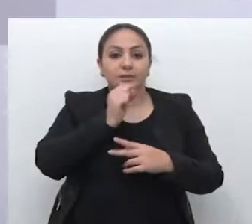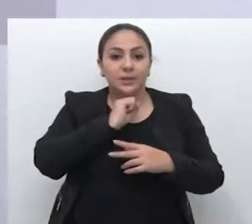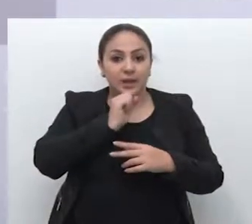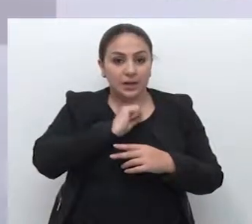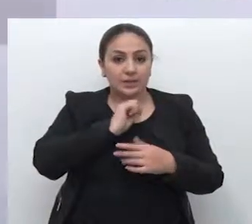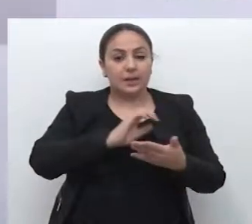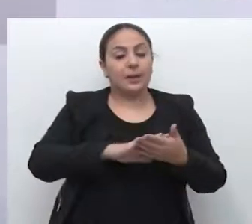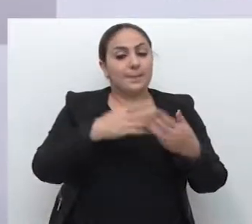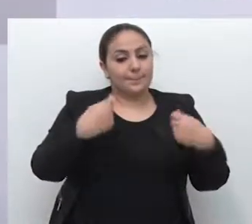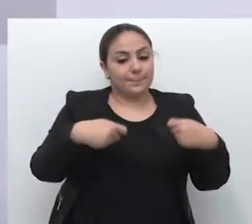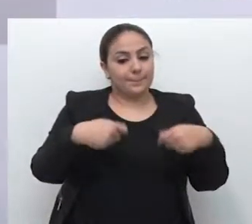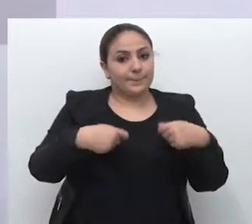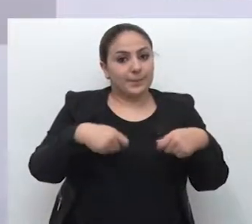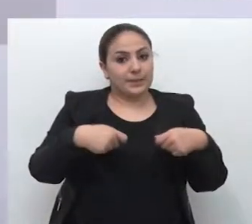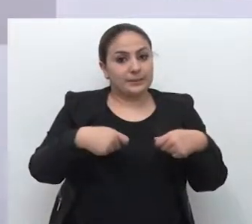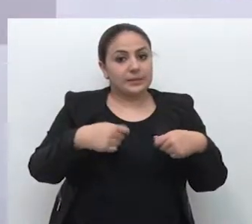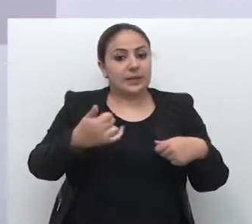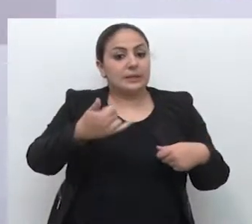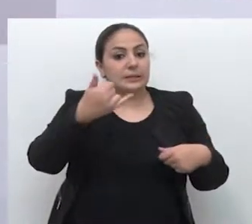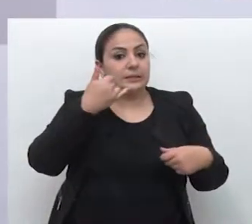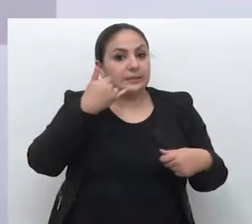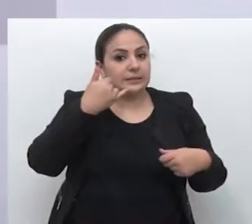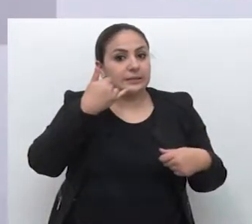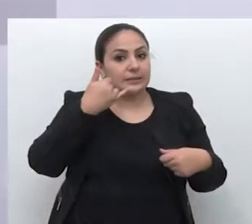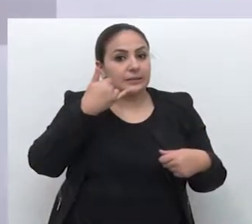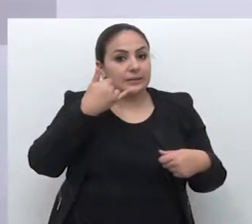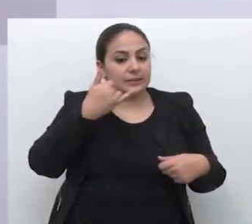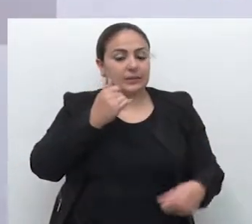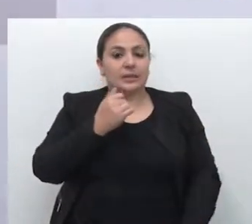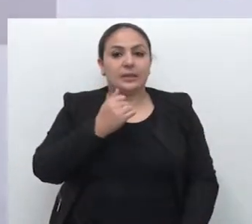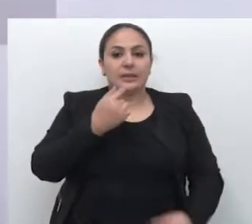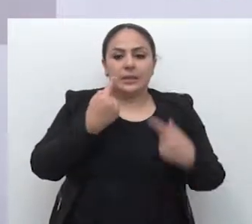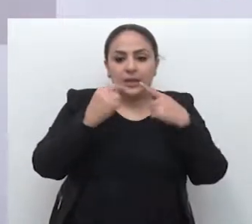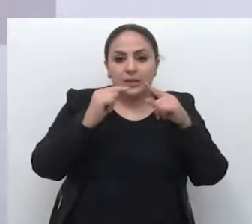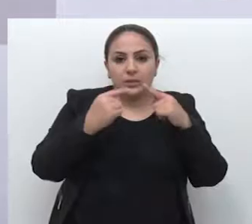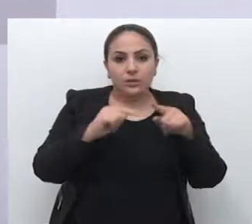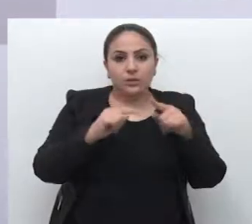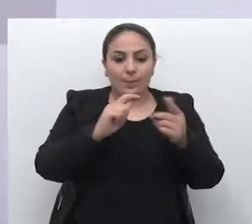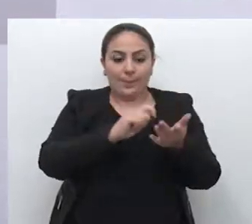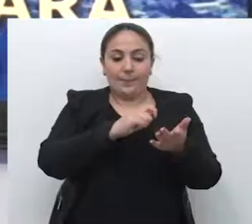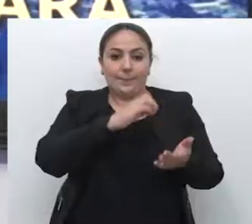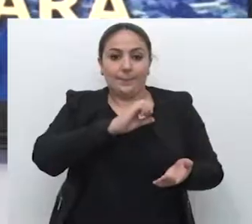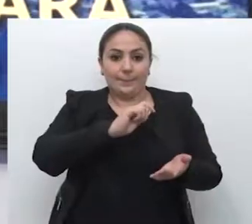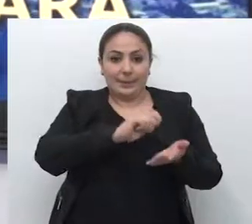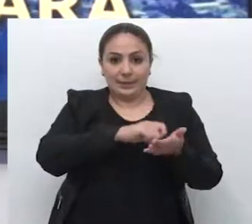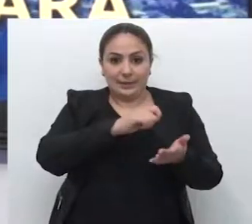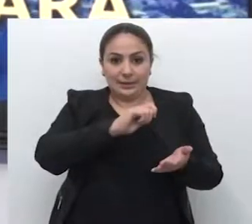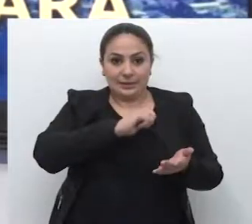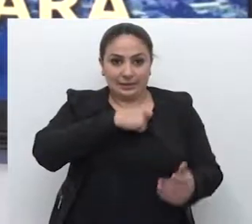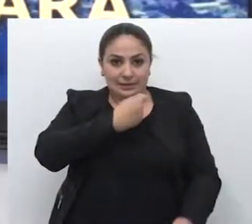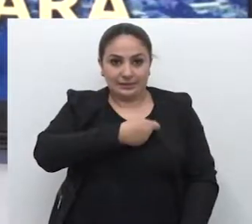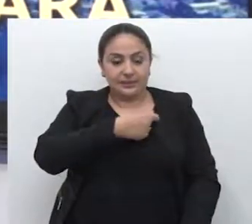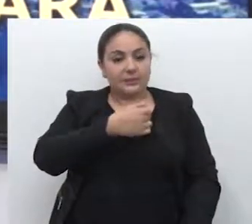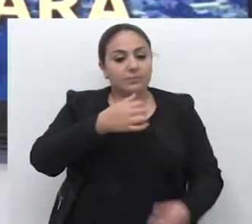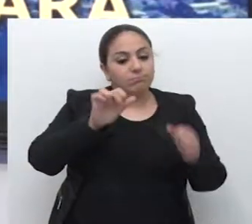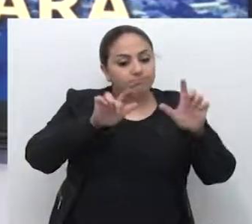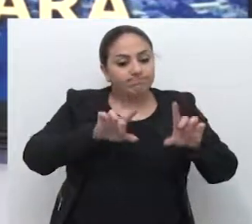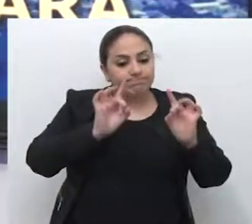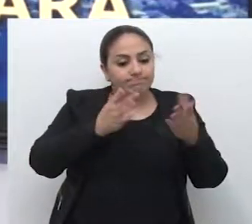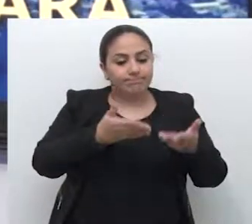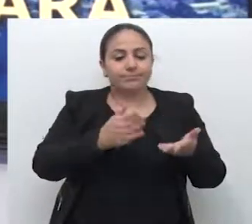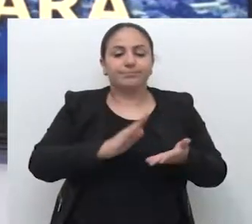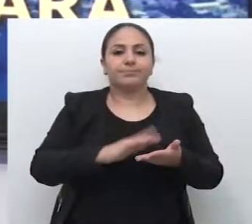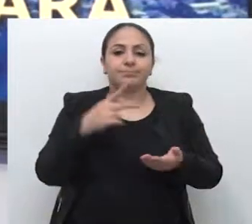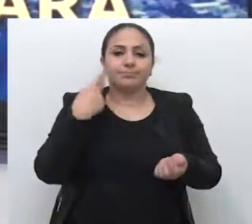idosos, ela precisa sim ter um disque denúncia, uma delegacia especializada. Vereador Ronaldo Rosa indica